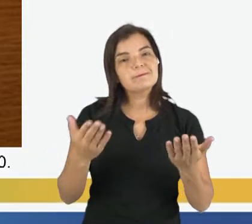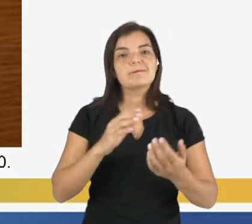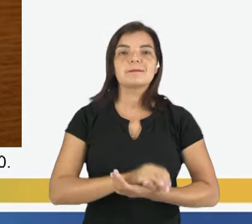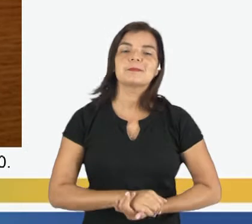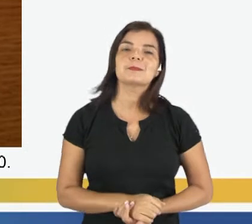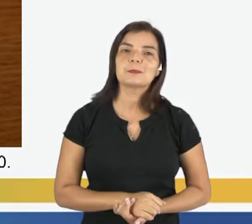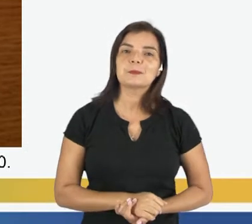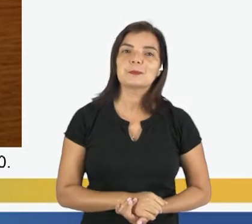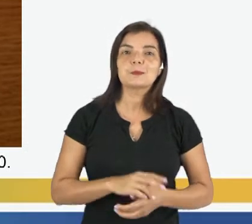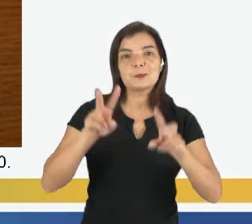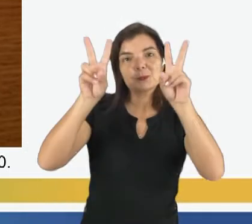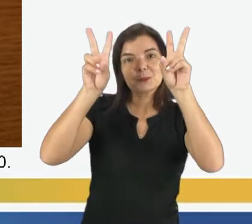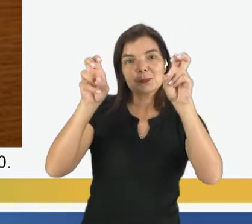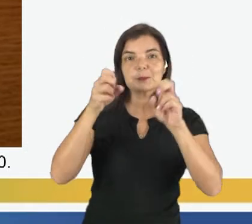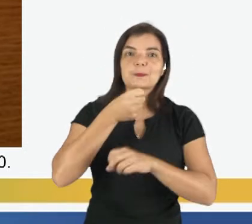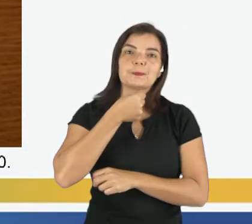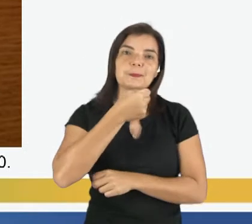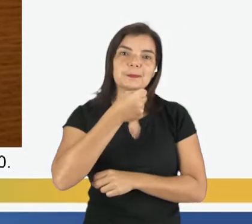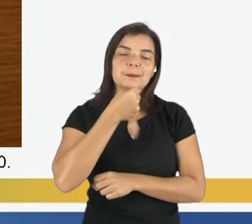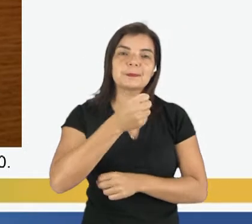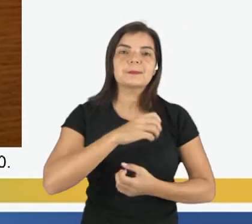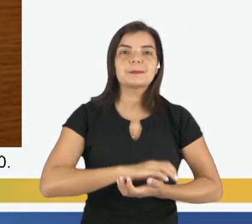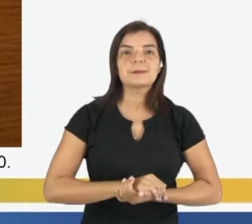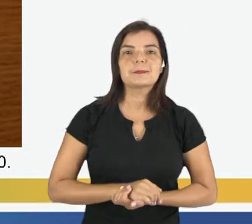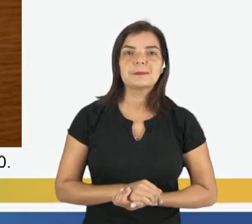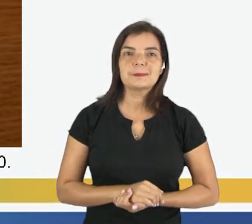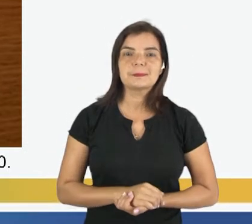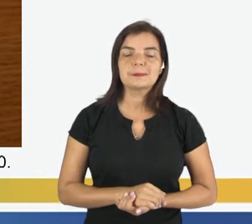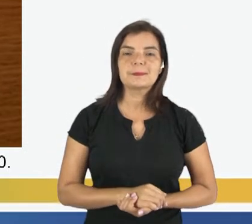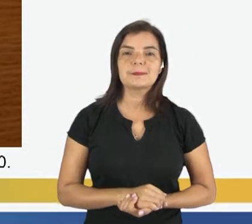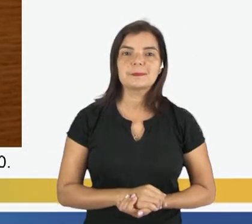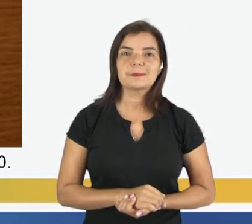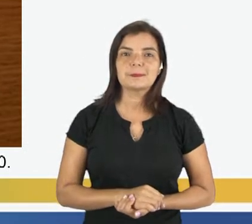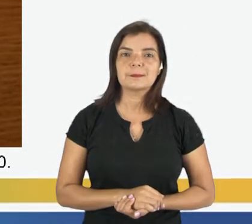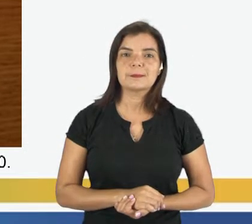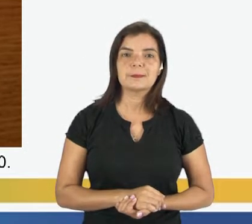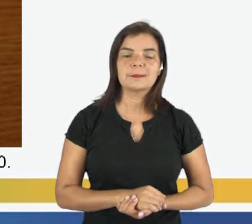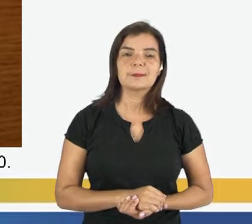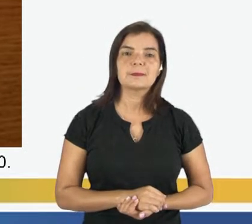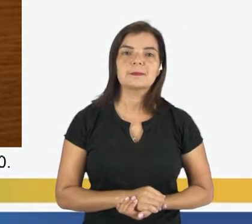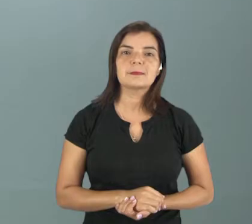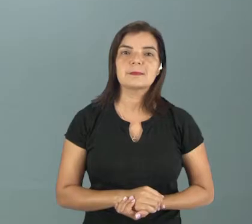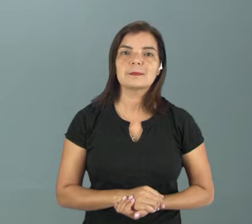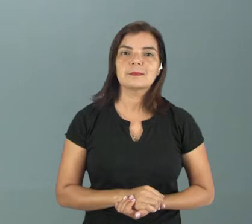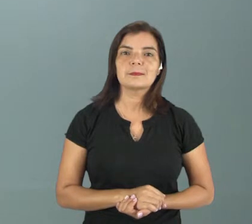por aqui com o tema reportagem. Até a próxima!